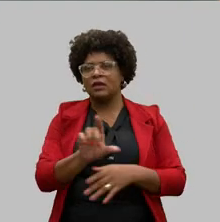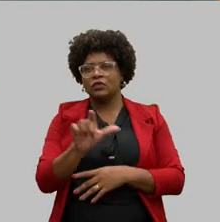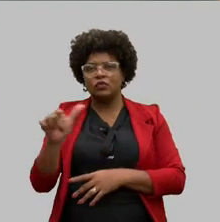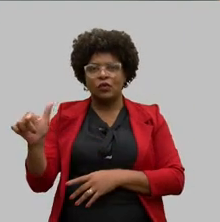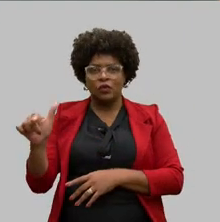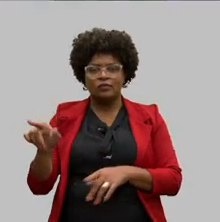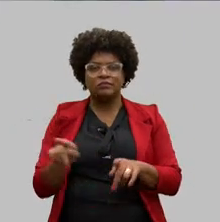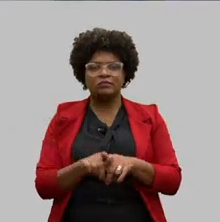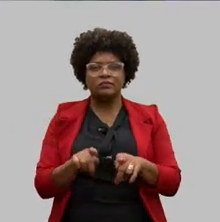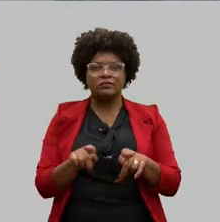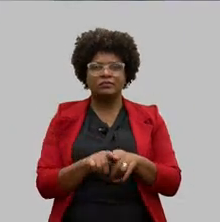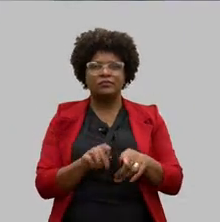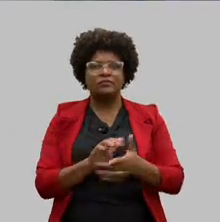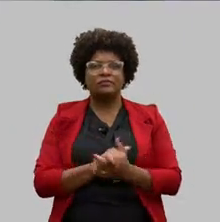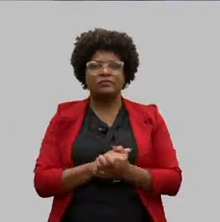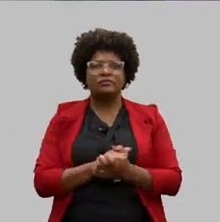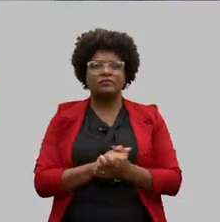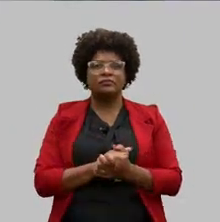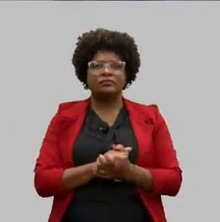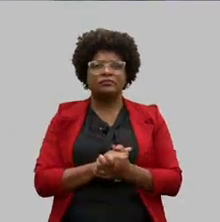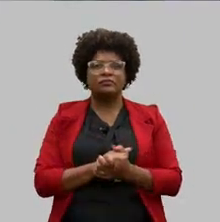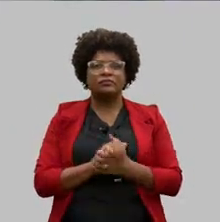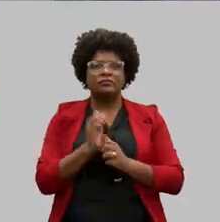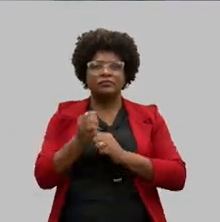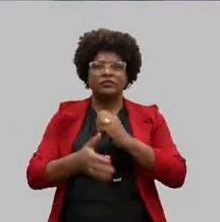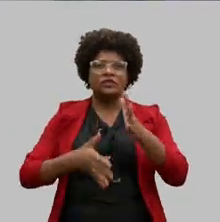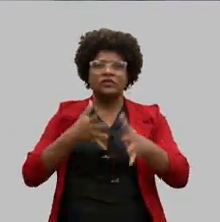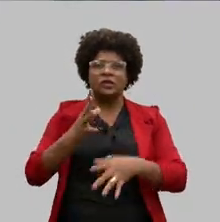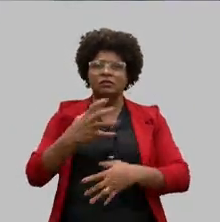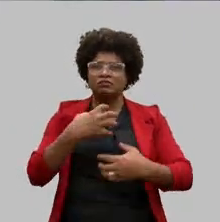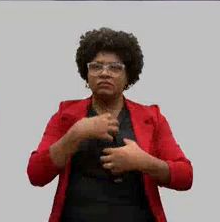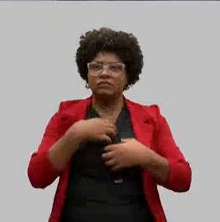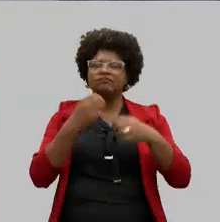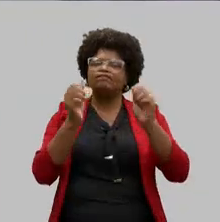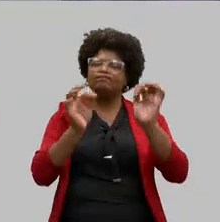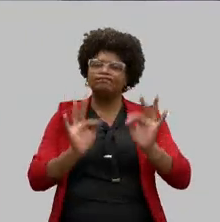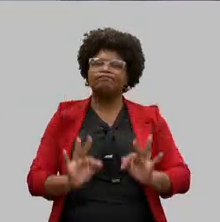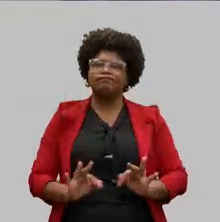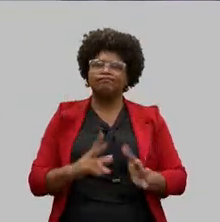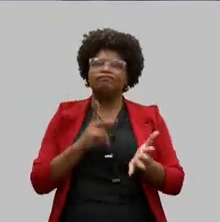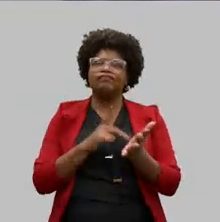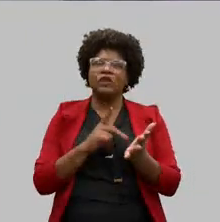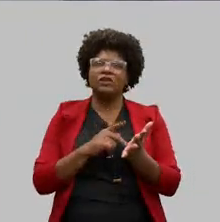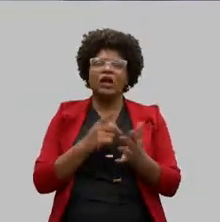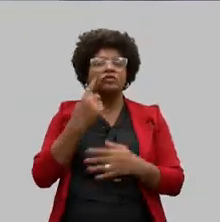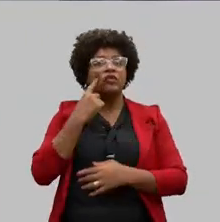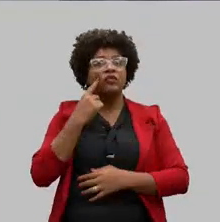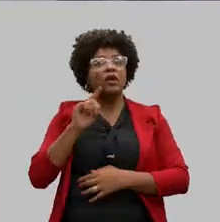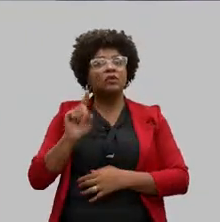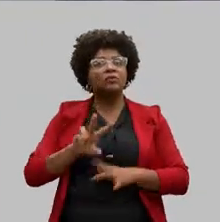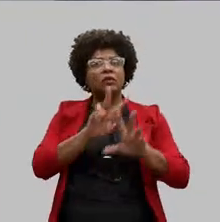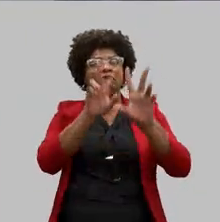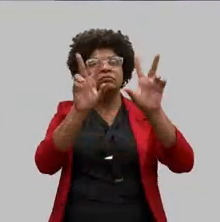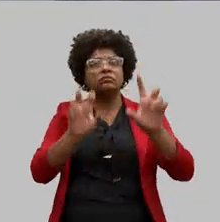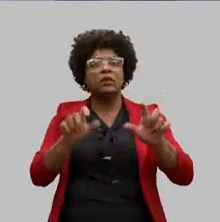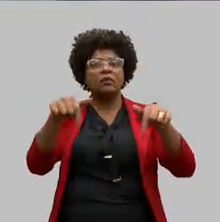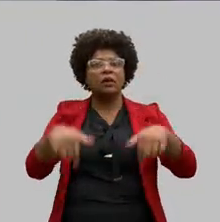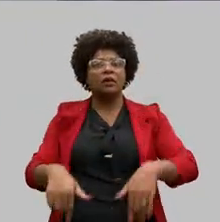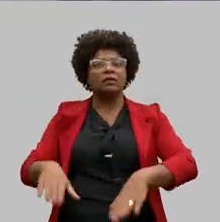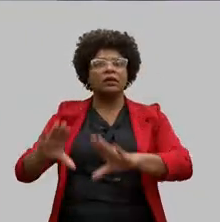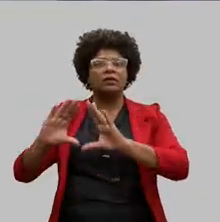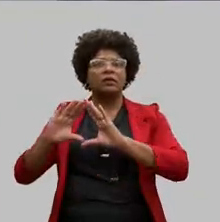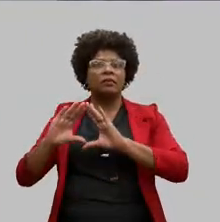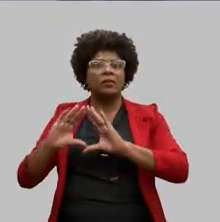eh dizer que eh eu fico muito feliz Rodrigo de ver esses debates sendo trazidos aqui na Assembleia eu como